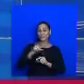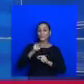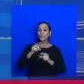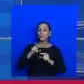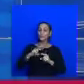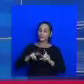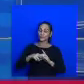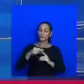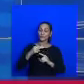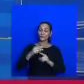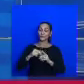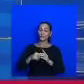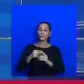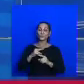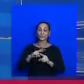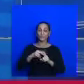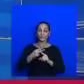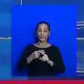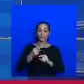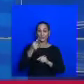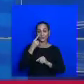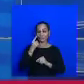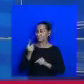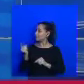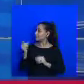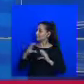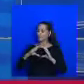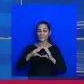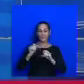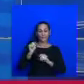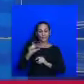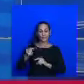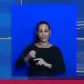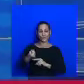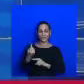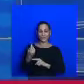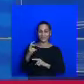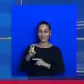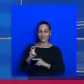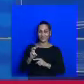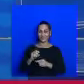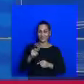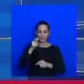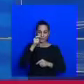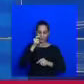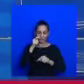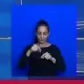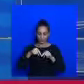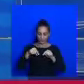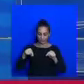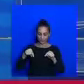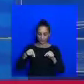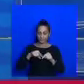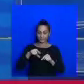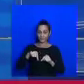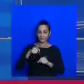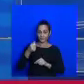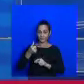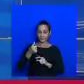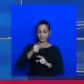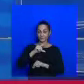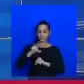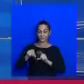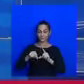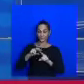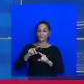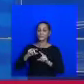da dupla cena. Bola azul, número 15. Azul 15. Vamos confirmar as 6